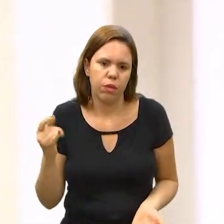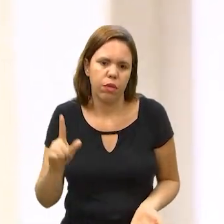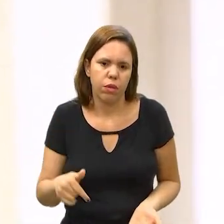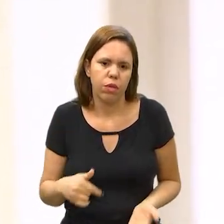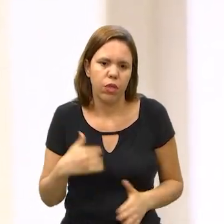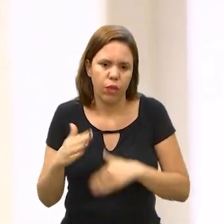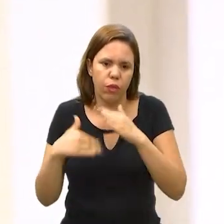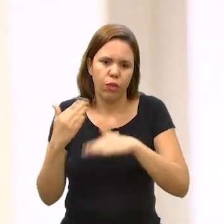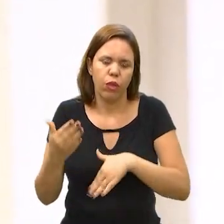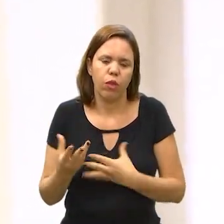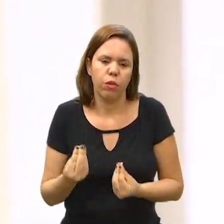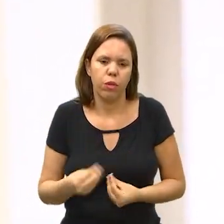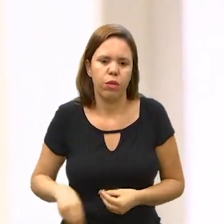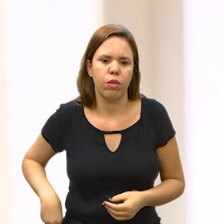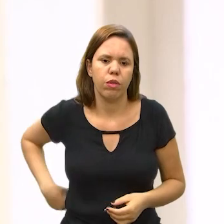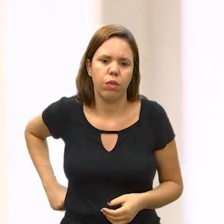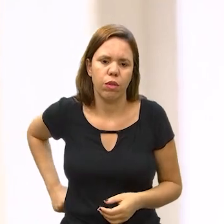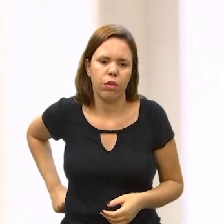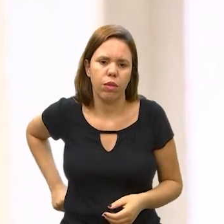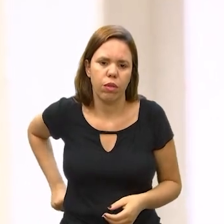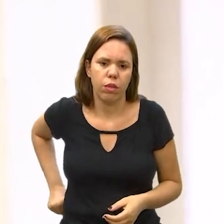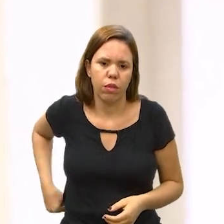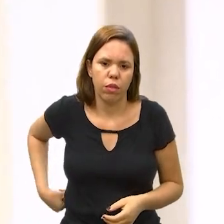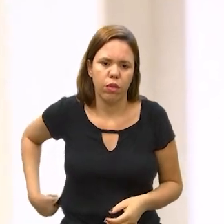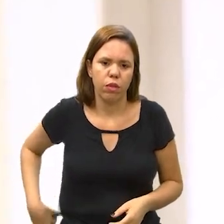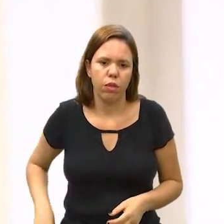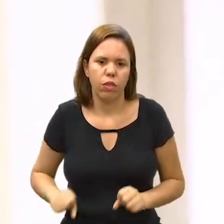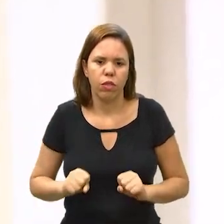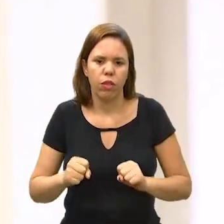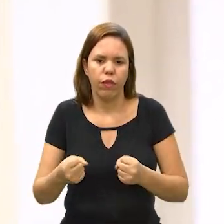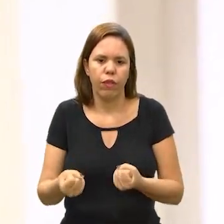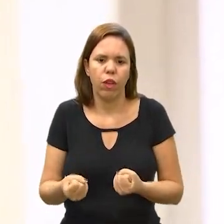elas estão evoluindo e muito, né? Então isso nos dá